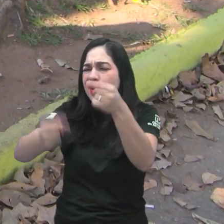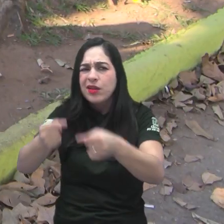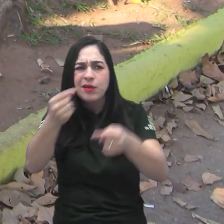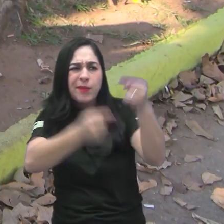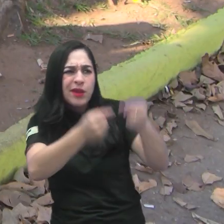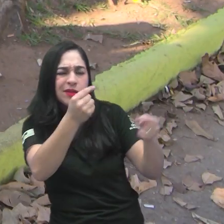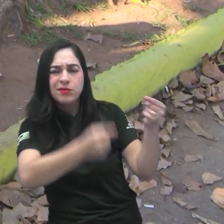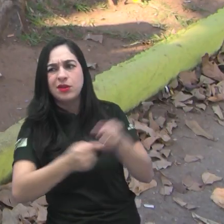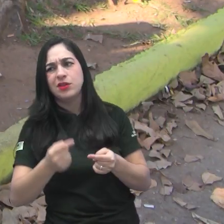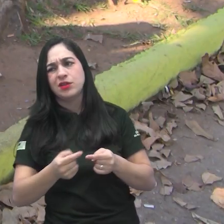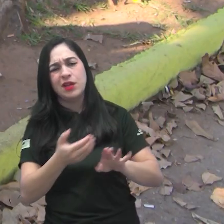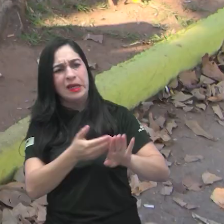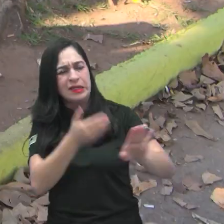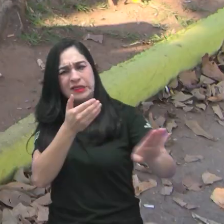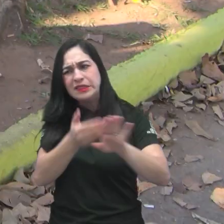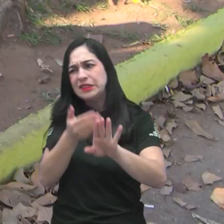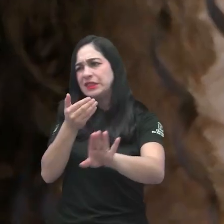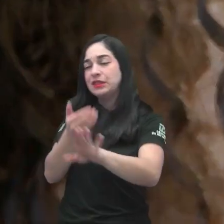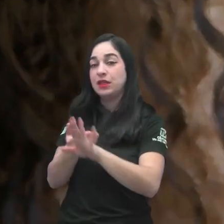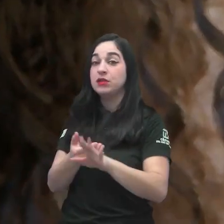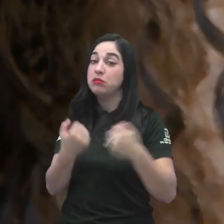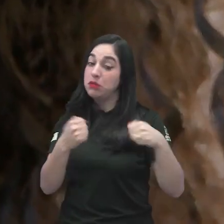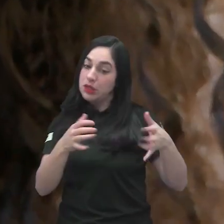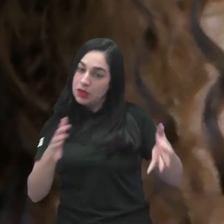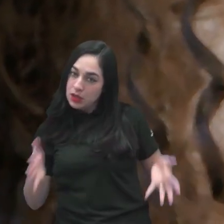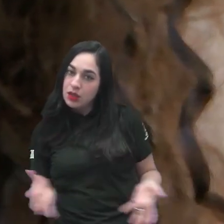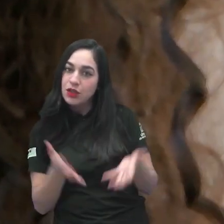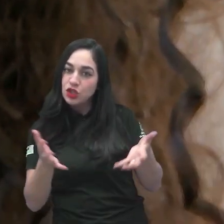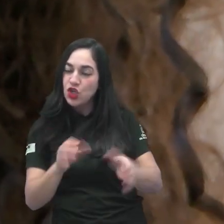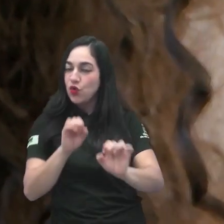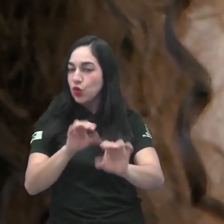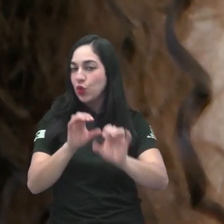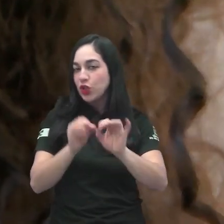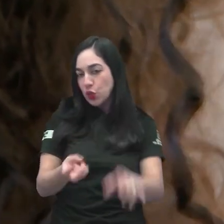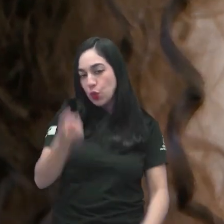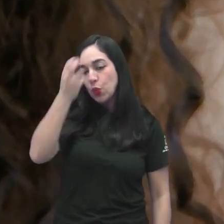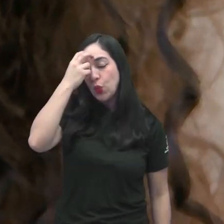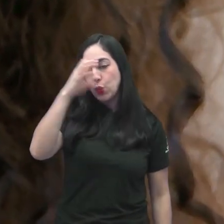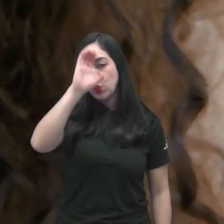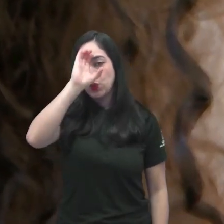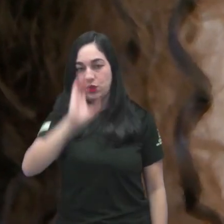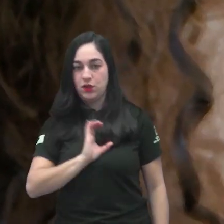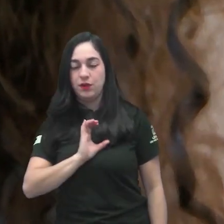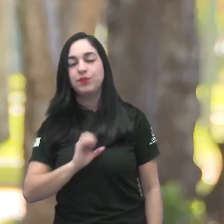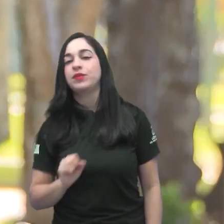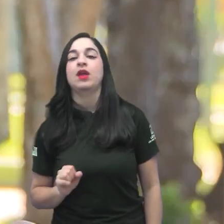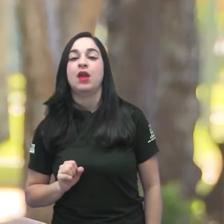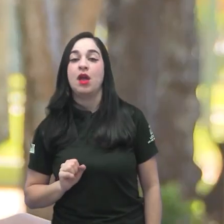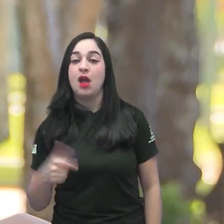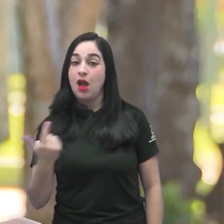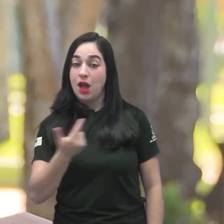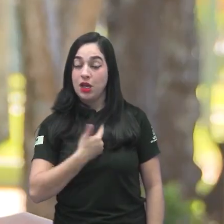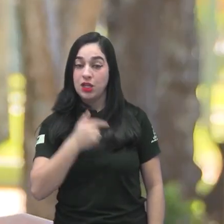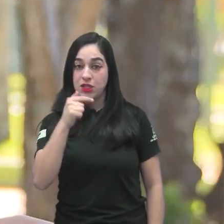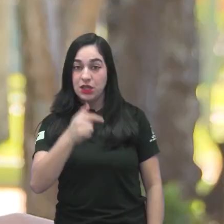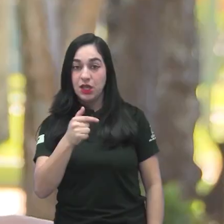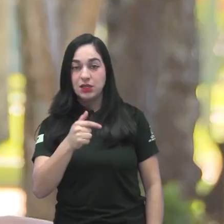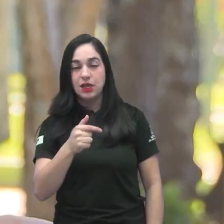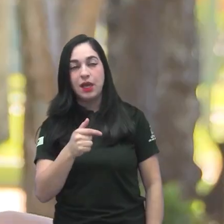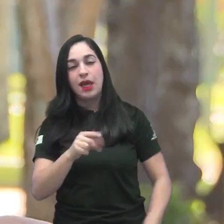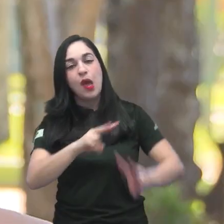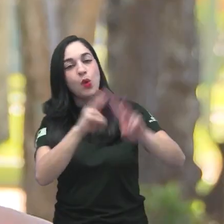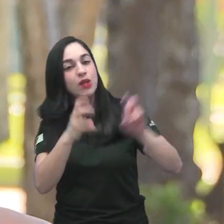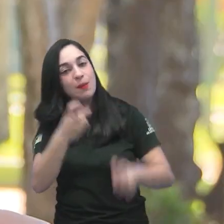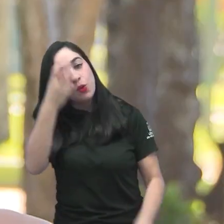dos debates políticos. Uma realidade que poderia mudar com o incentivo à educação e cultura cidadã. Eu acredito que quanto mais